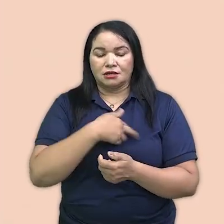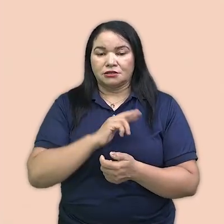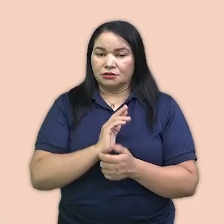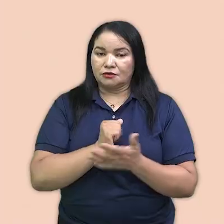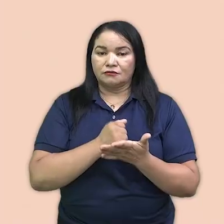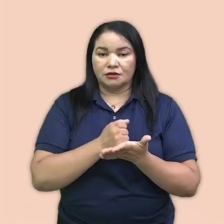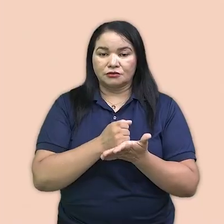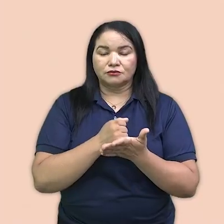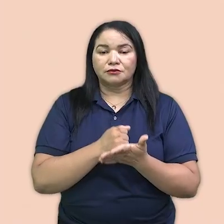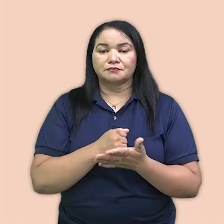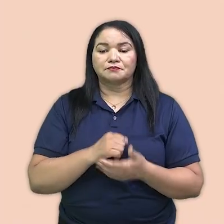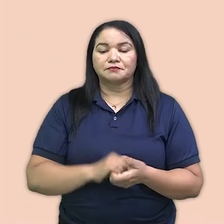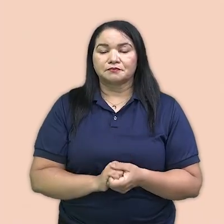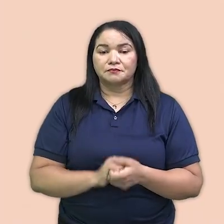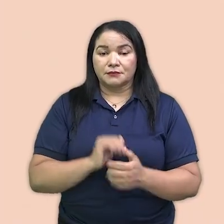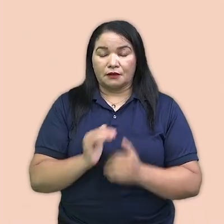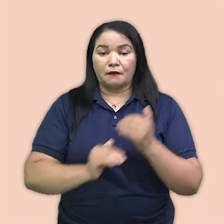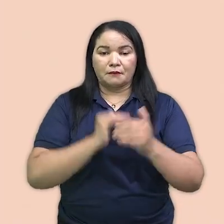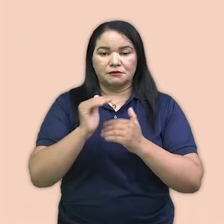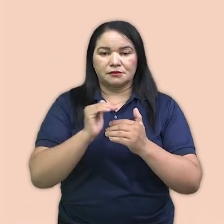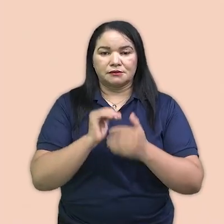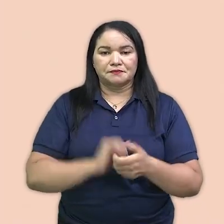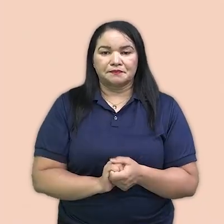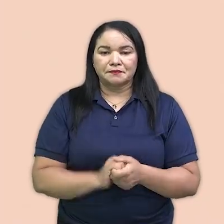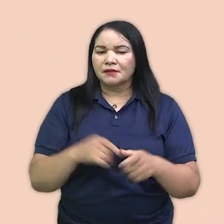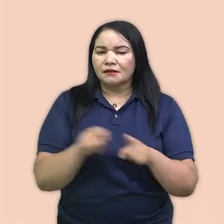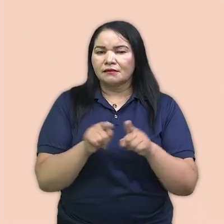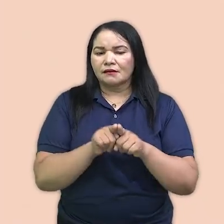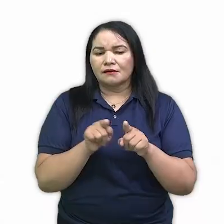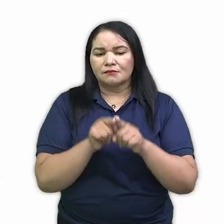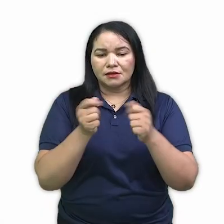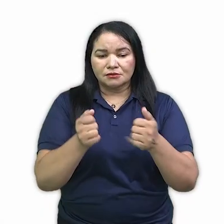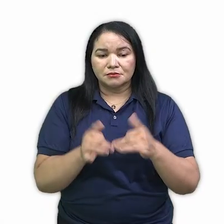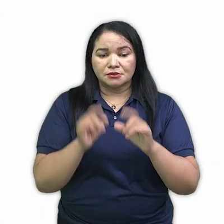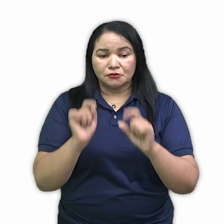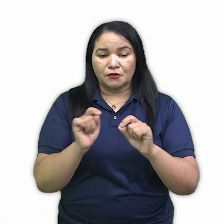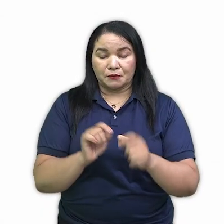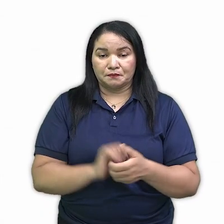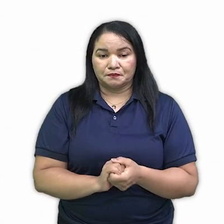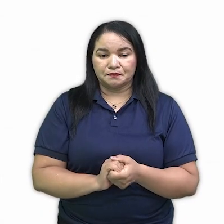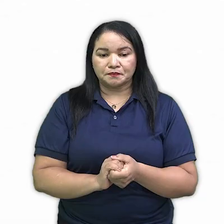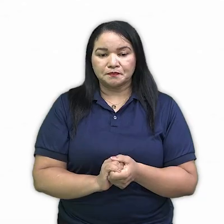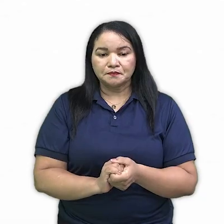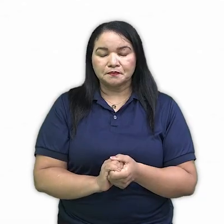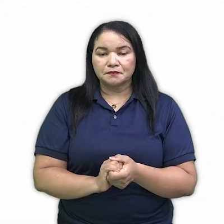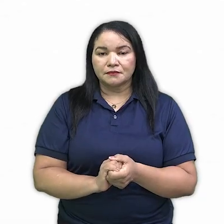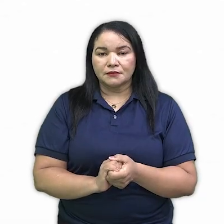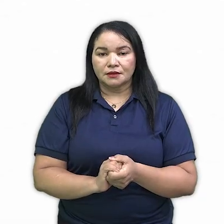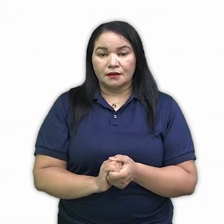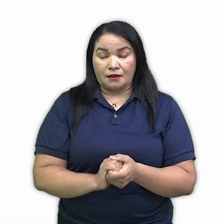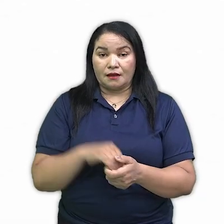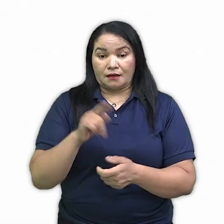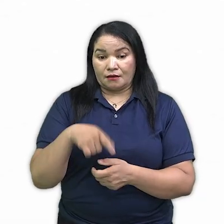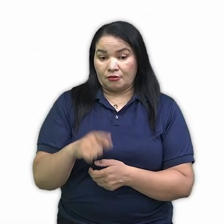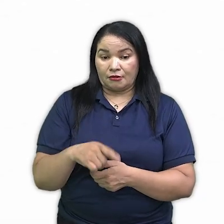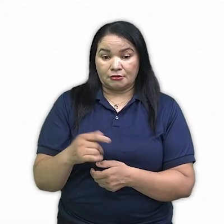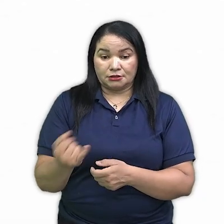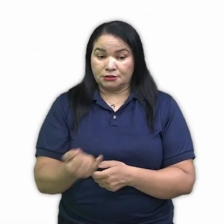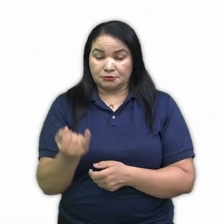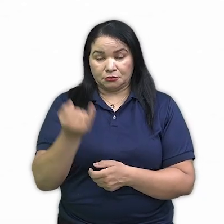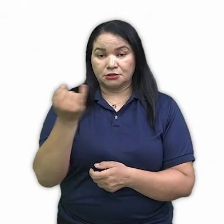religião é importante nesse processo aí, tá? O que mais? Ela diz assim, olha, é de se crer que